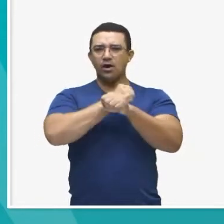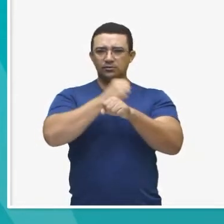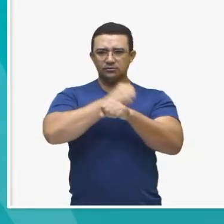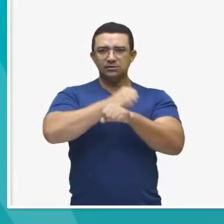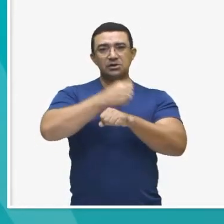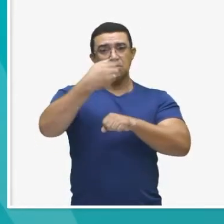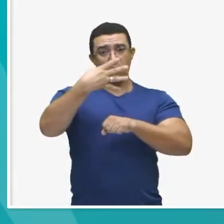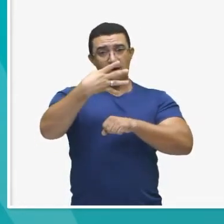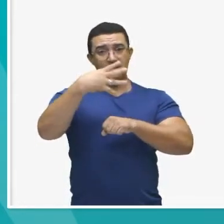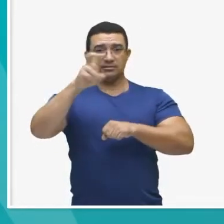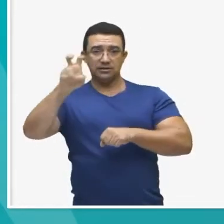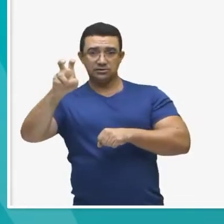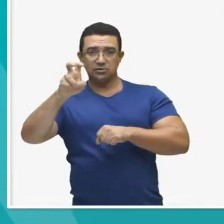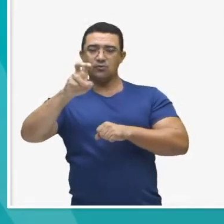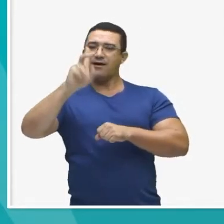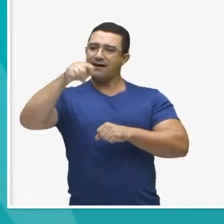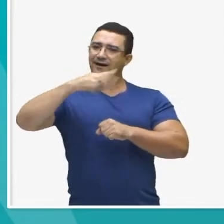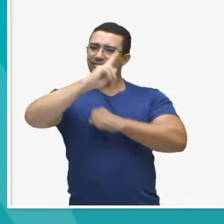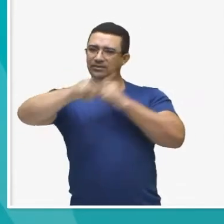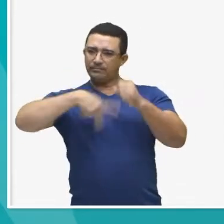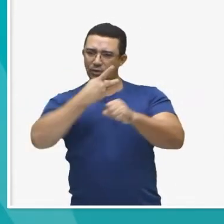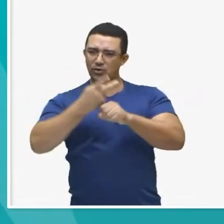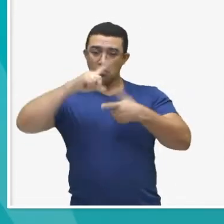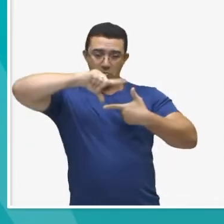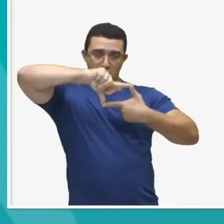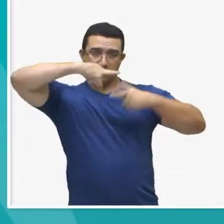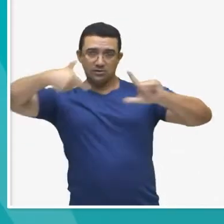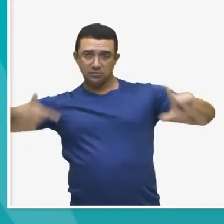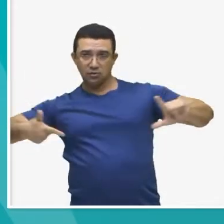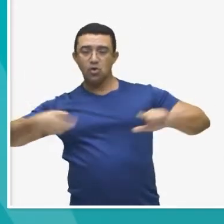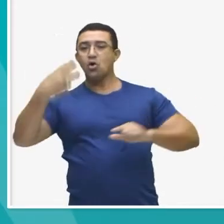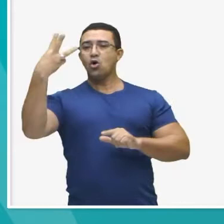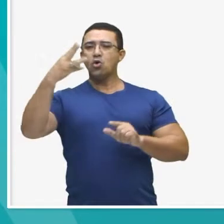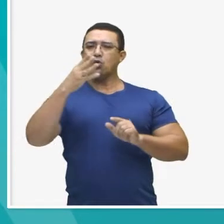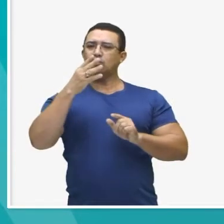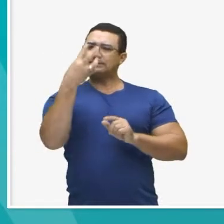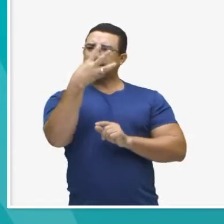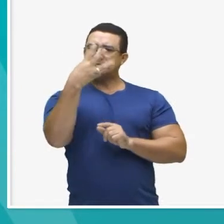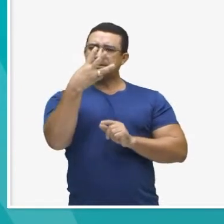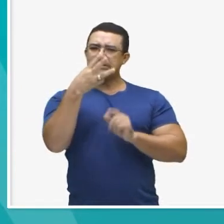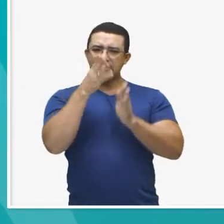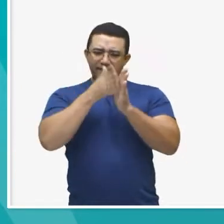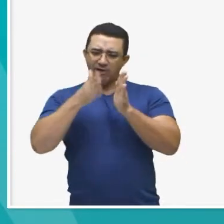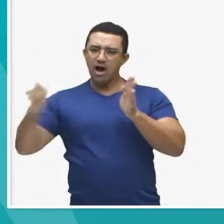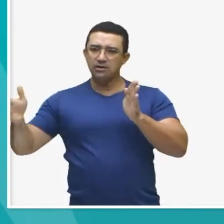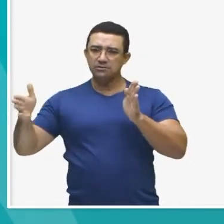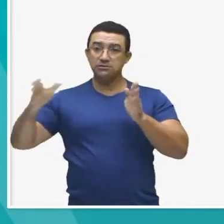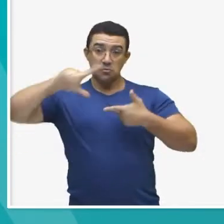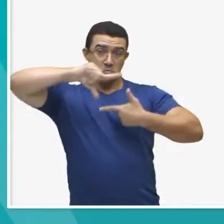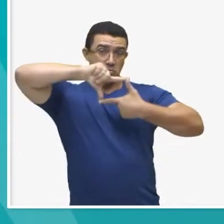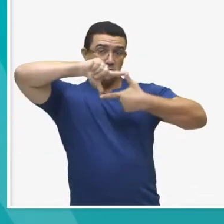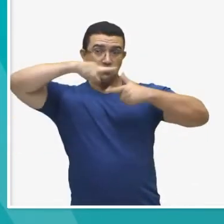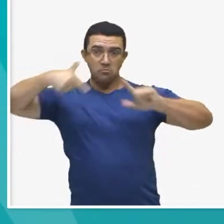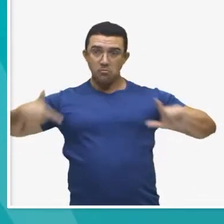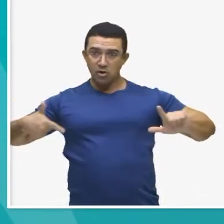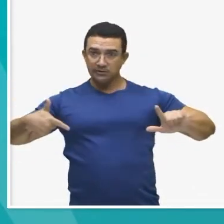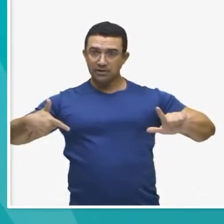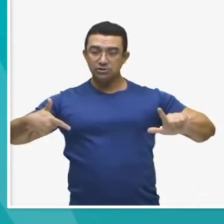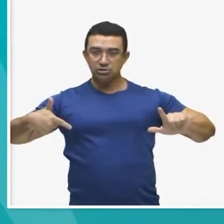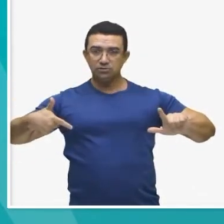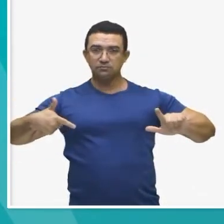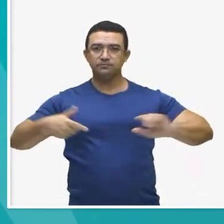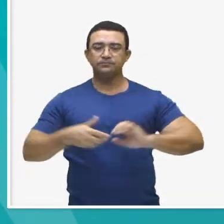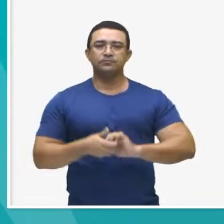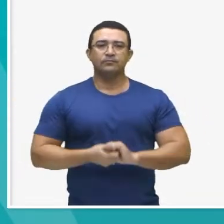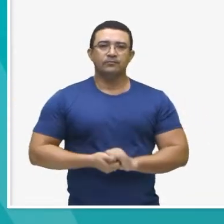geração do pós-modernismo ou da terceira fase do modernismo. E um dos maiores poetas brasileiros de todos os